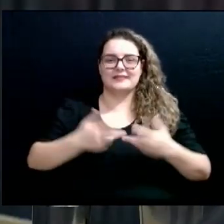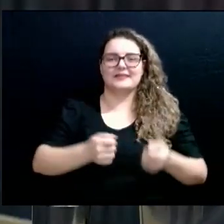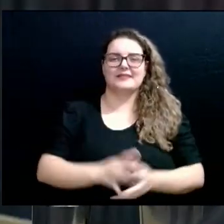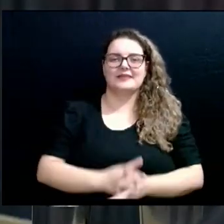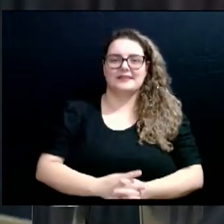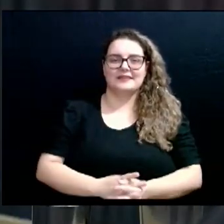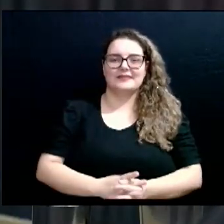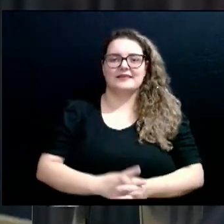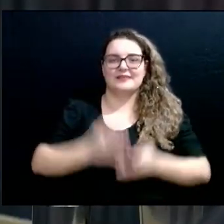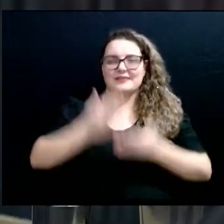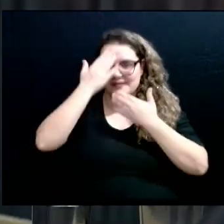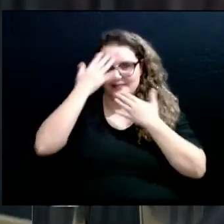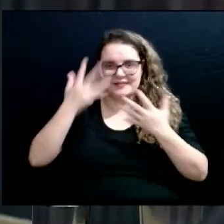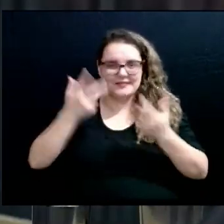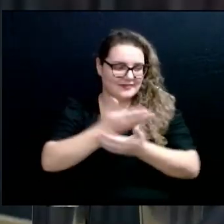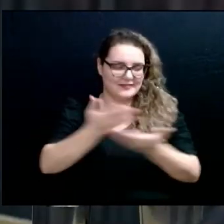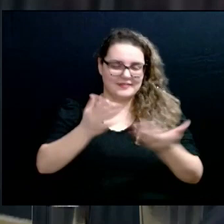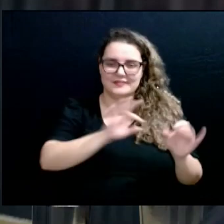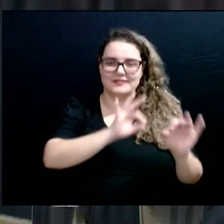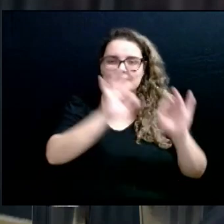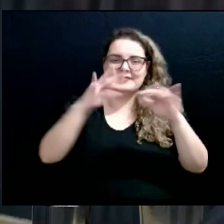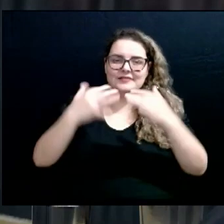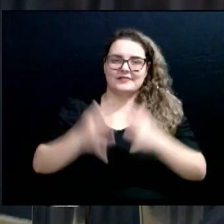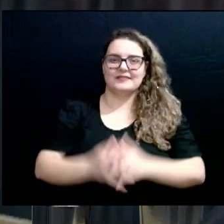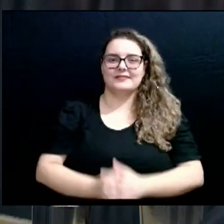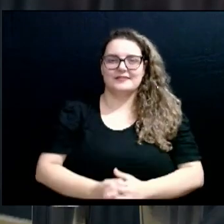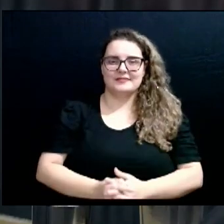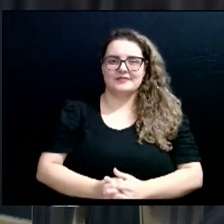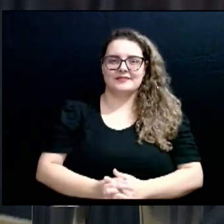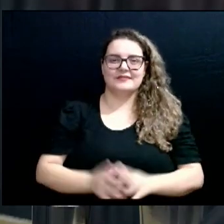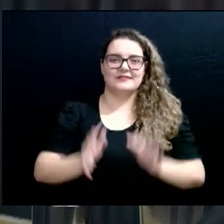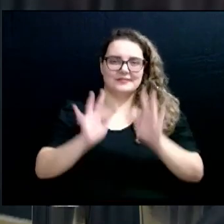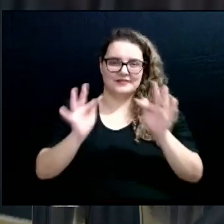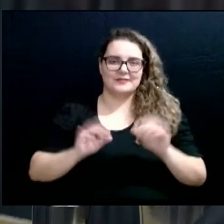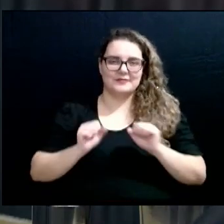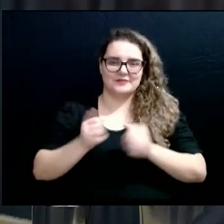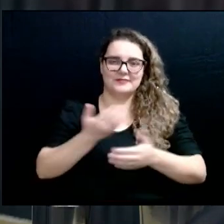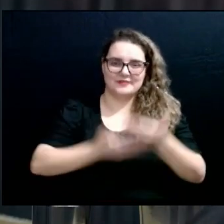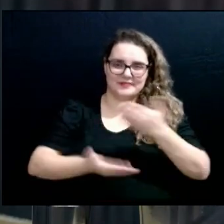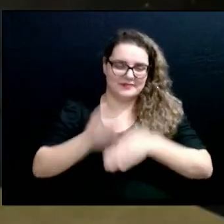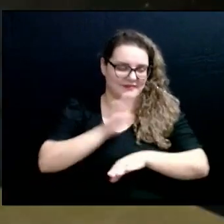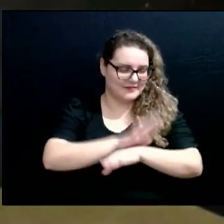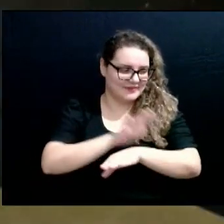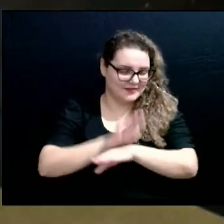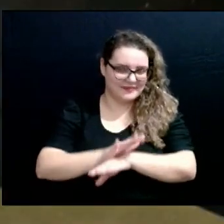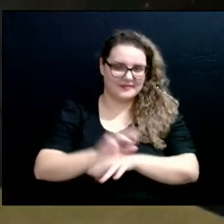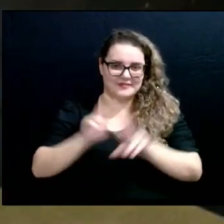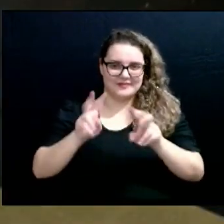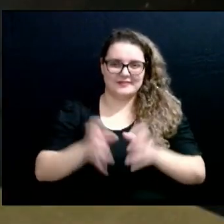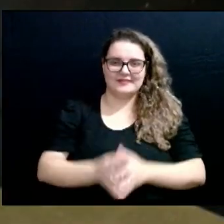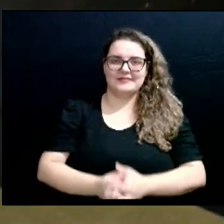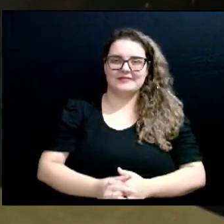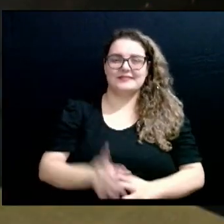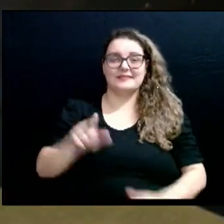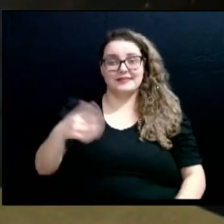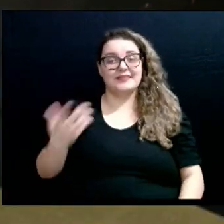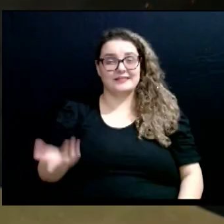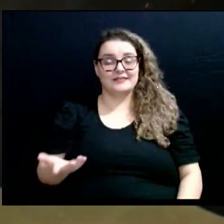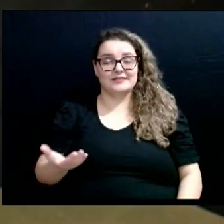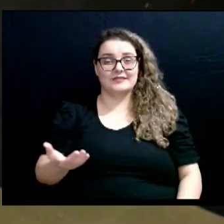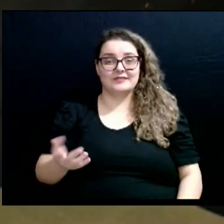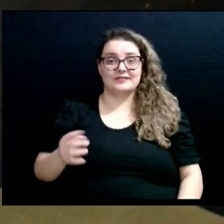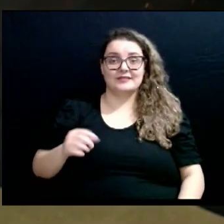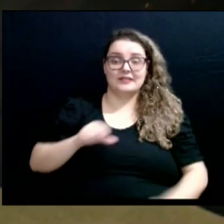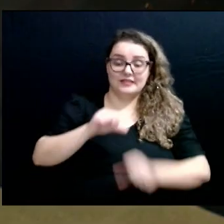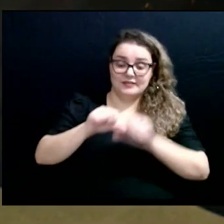todo mundo que está assistindo, eu fico muito feliz de poder contribuir um pouquinho para esse tema. É isso, gente, transformar o